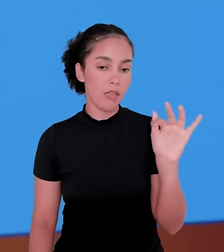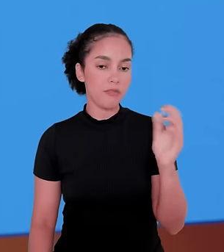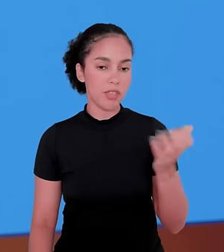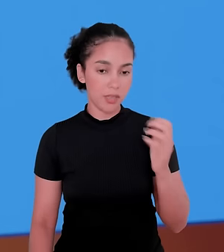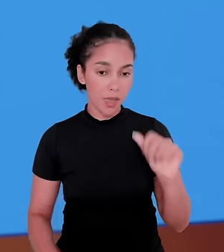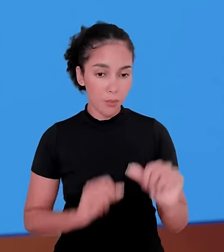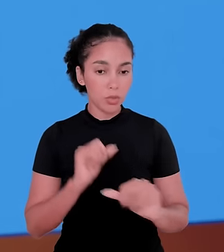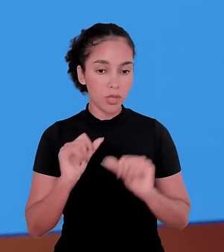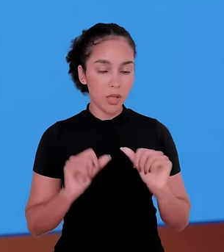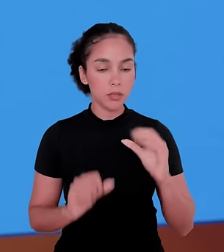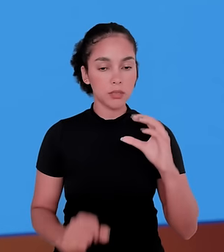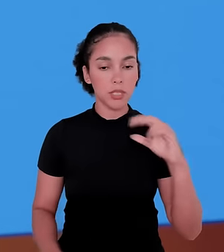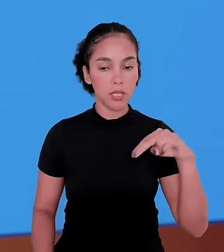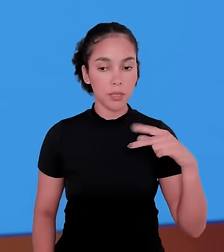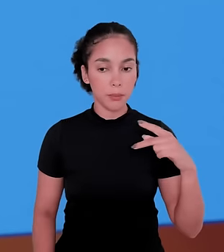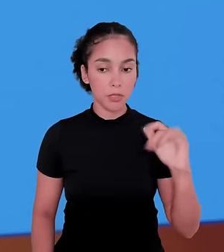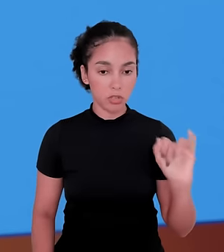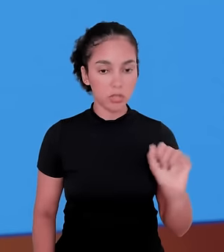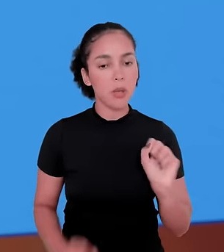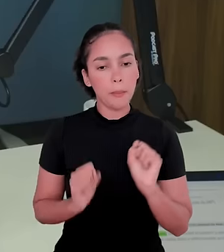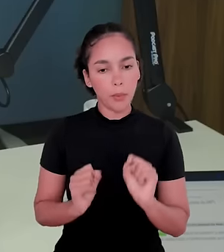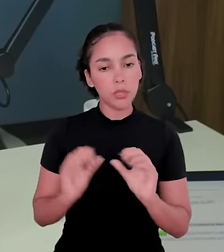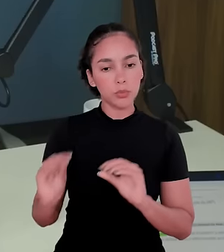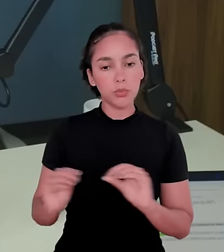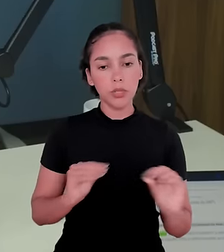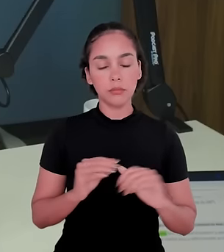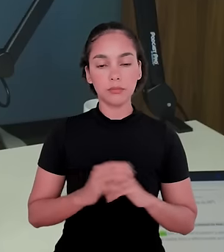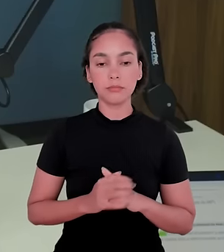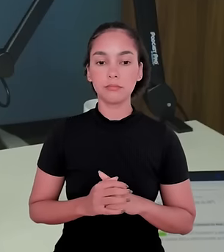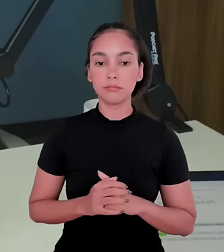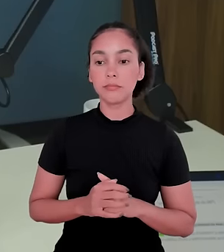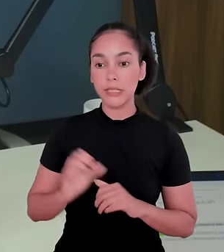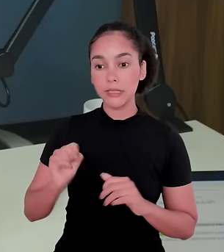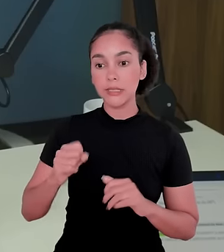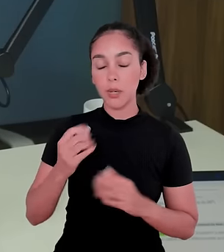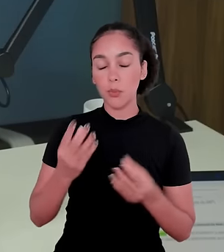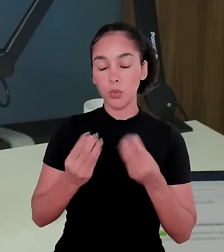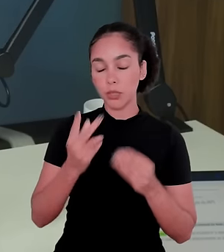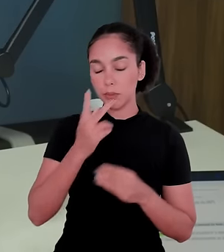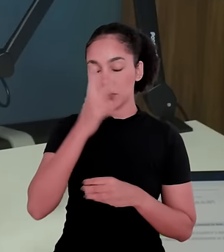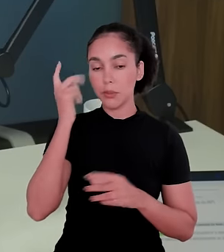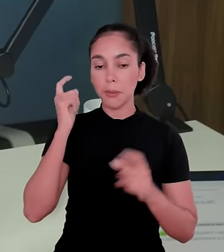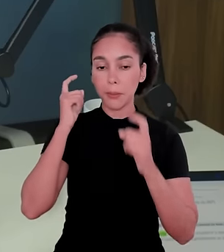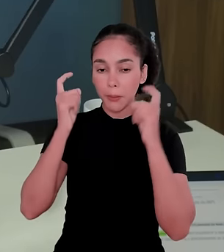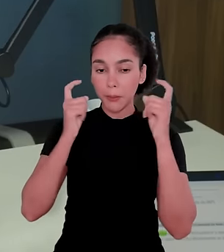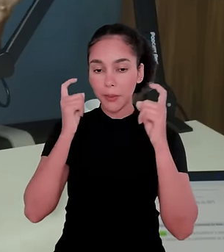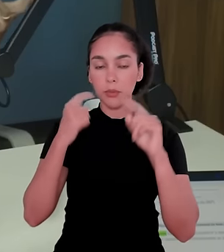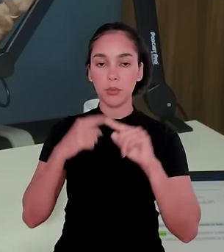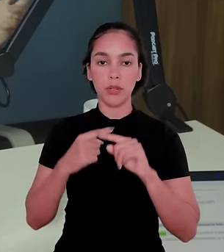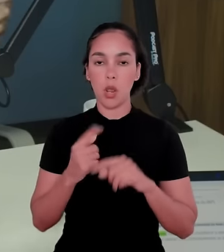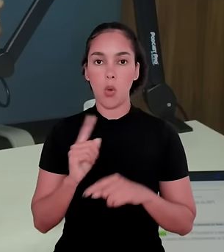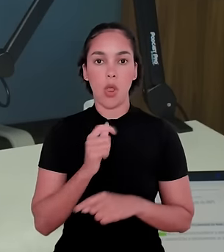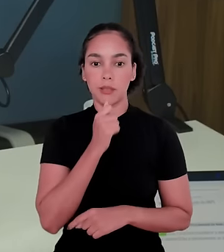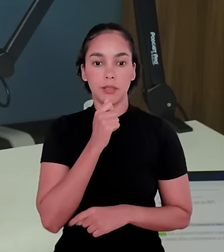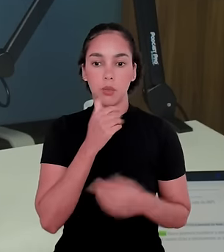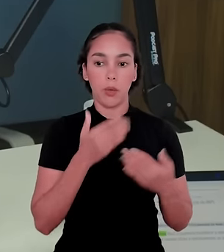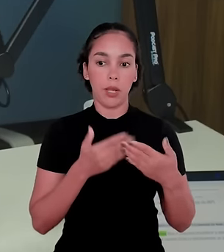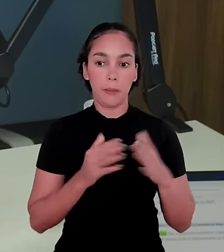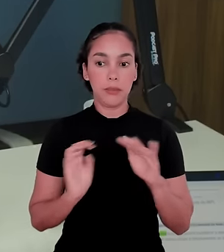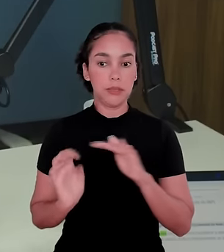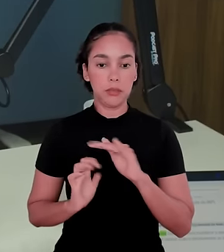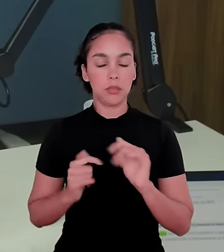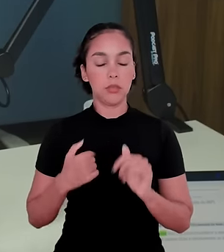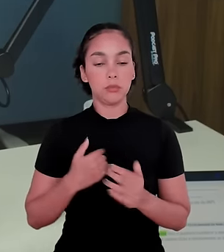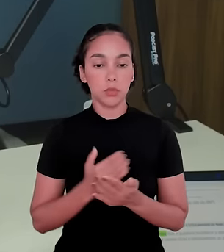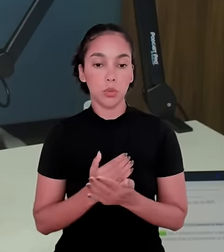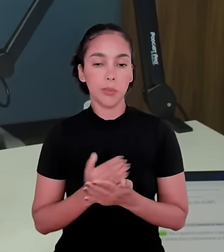mais você pode fazer essa troca de titul Ah que bom que isso é uma preocupação mesmo né Tem muita gente que começa eh eh eu não vou abrir ainda a empresa mas eu